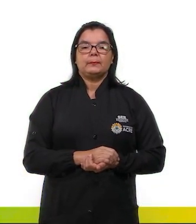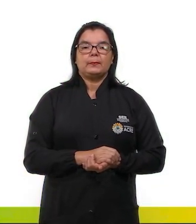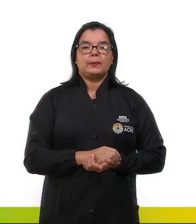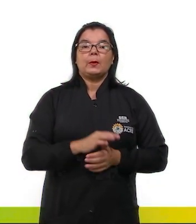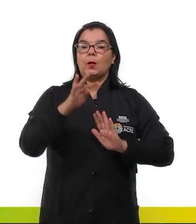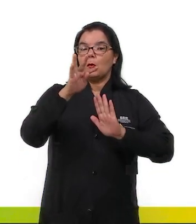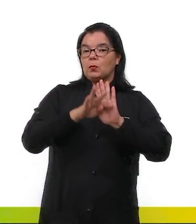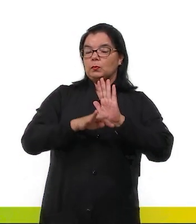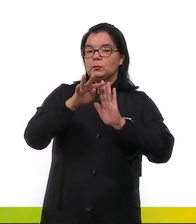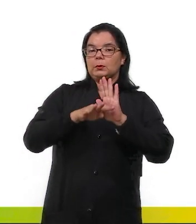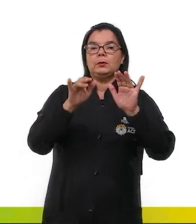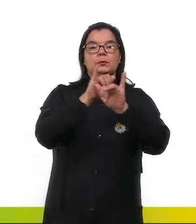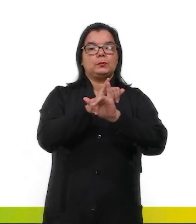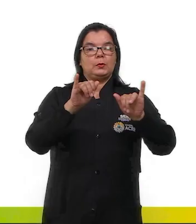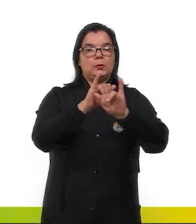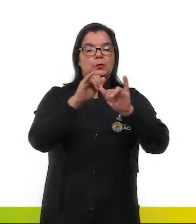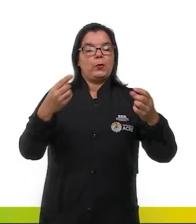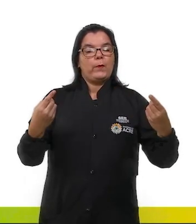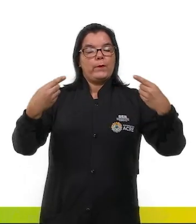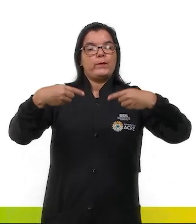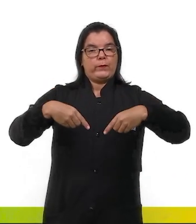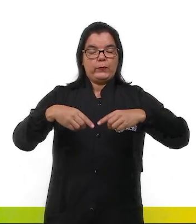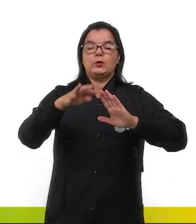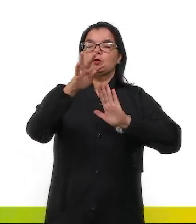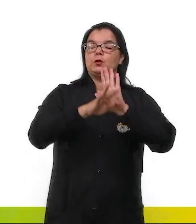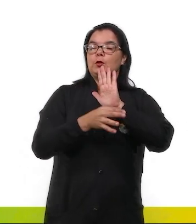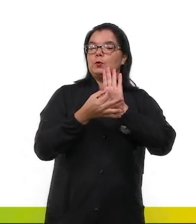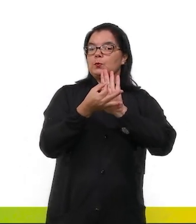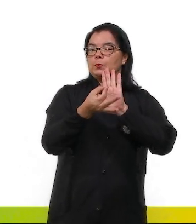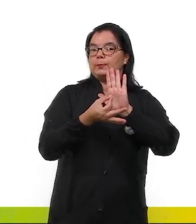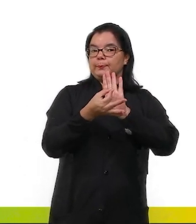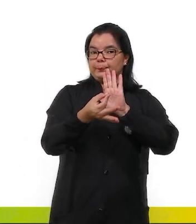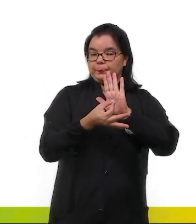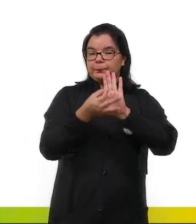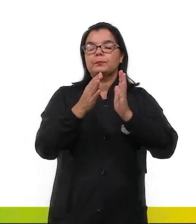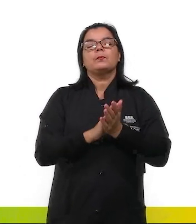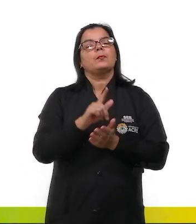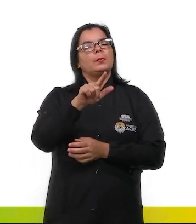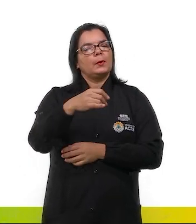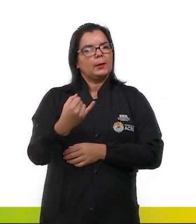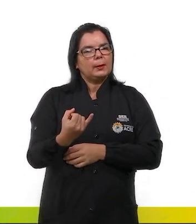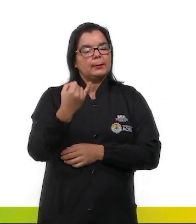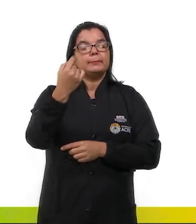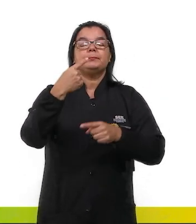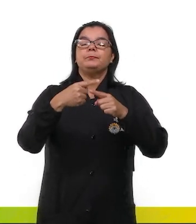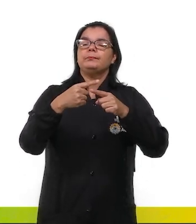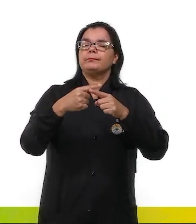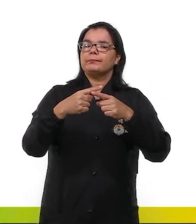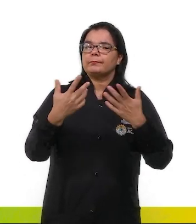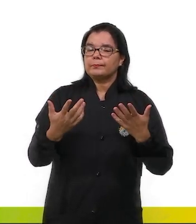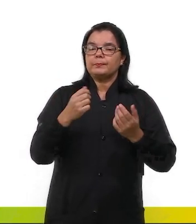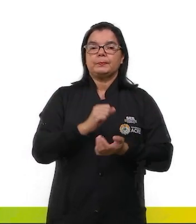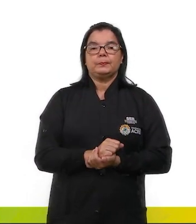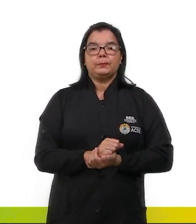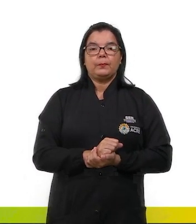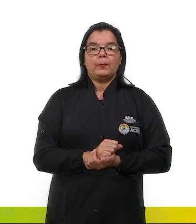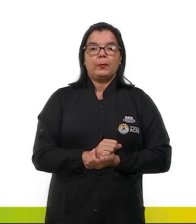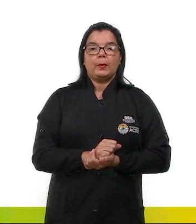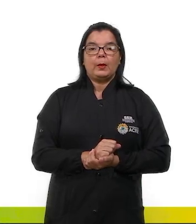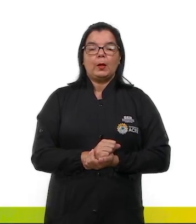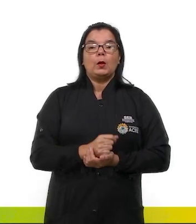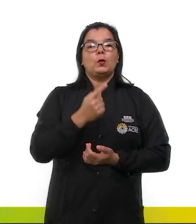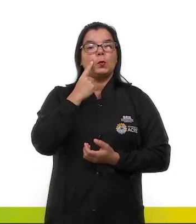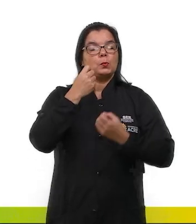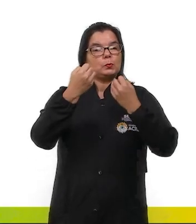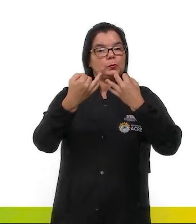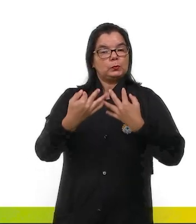Os textos informativos vezes textos opinativos. Isso é super importante, por quê? Porque quando nós estamos